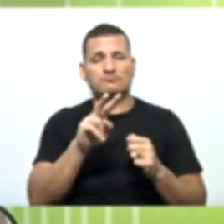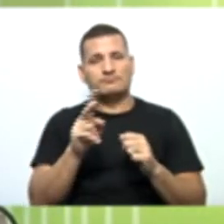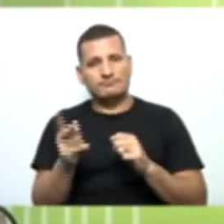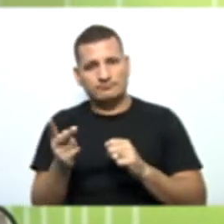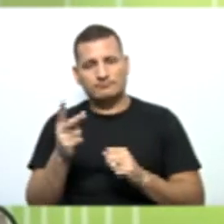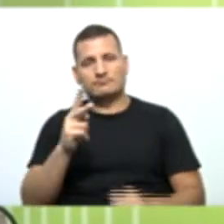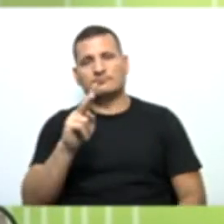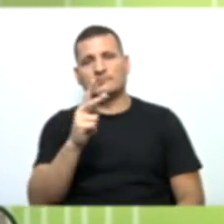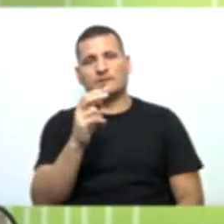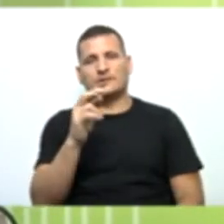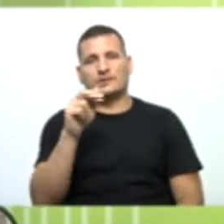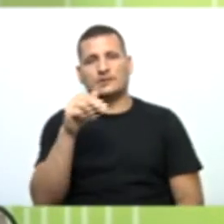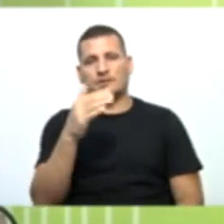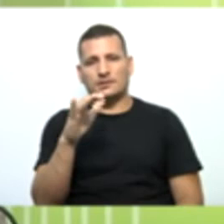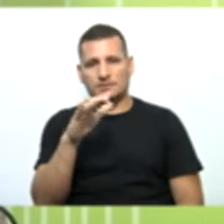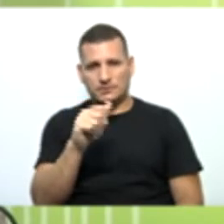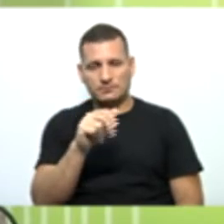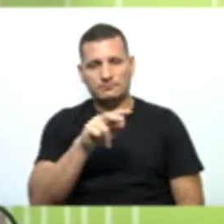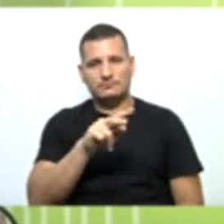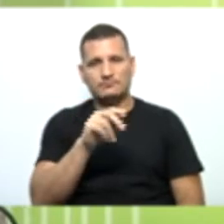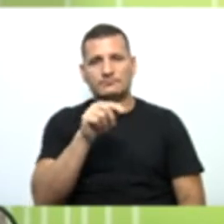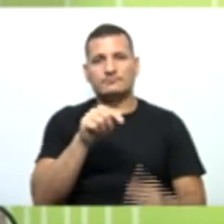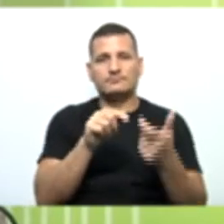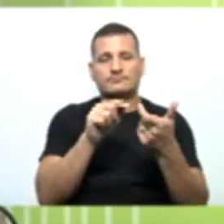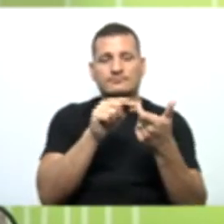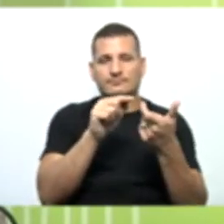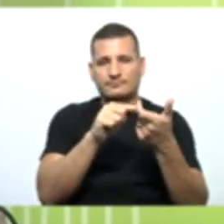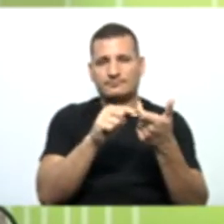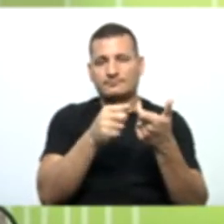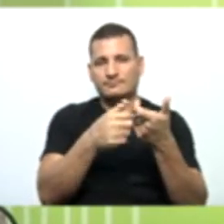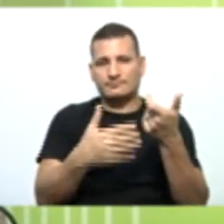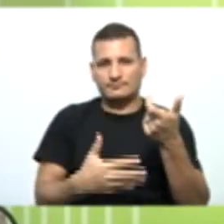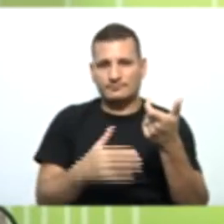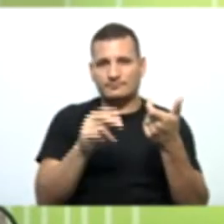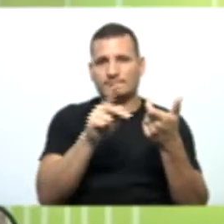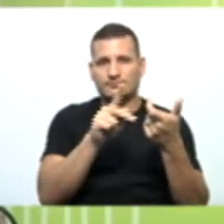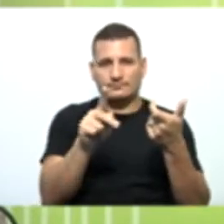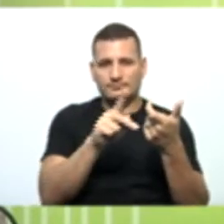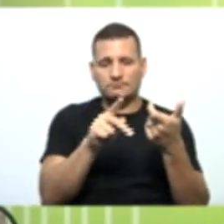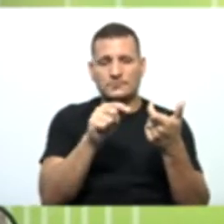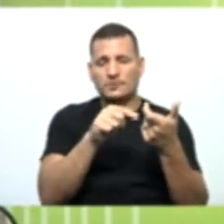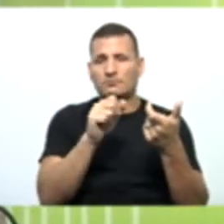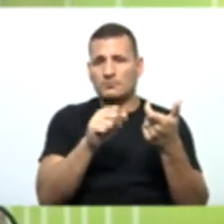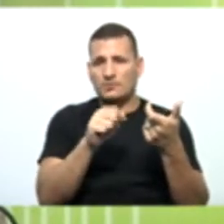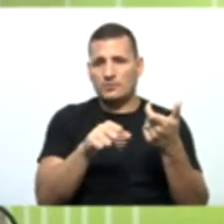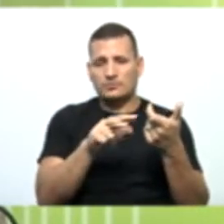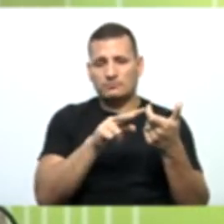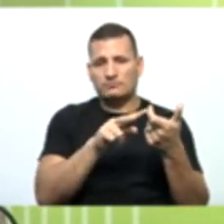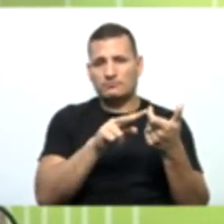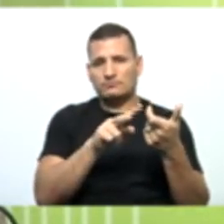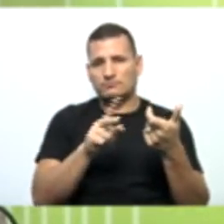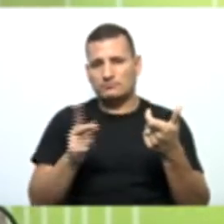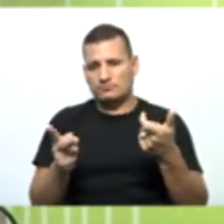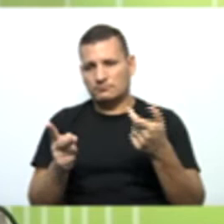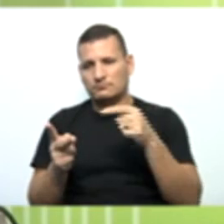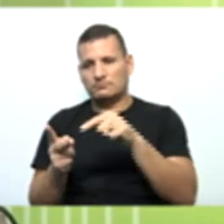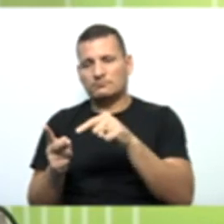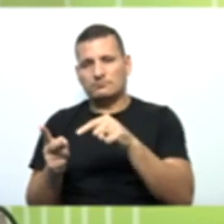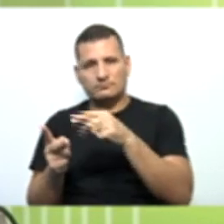né? Aqueles atributos que estavam lá no objeto professor, eu posso herdar ele para a